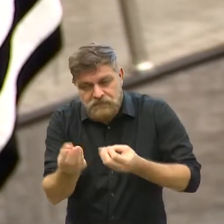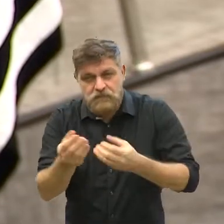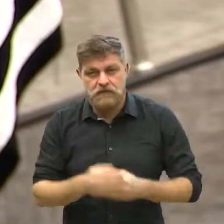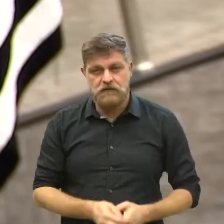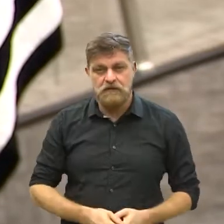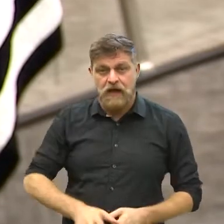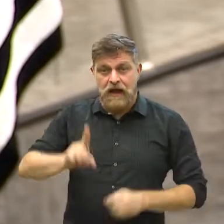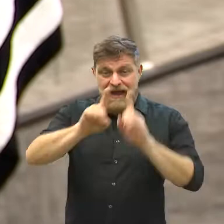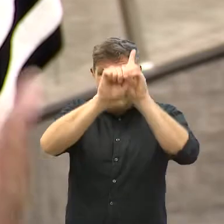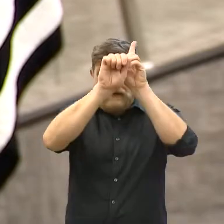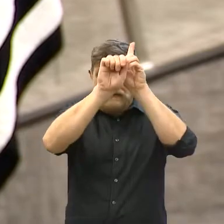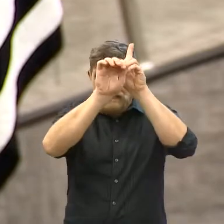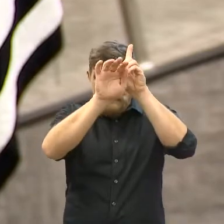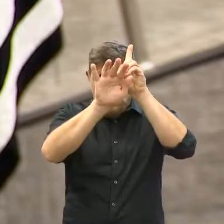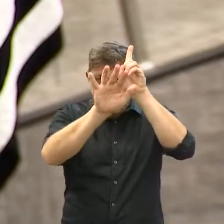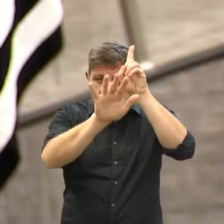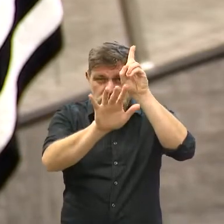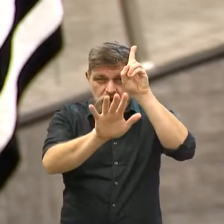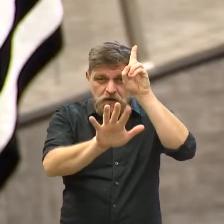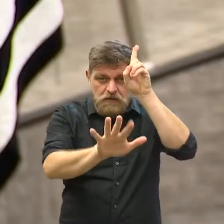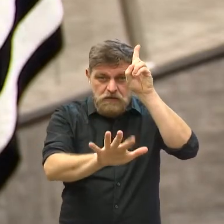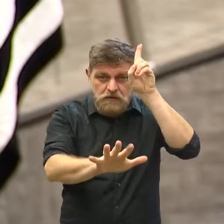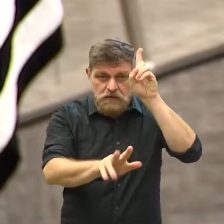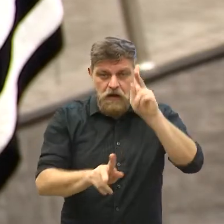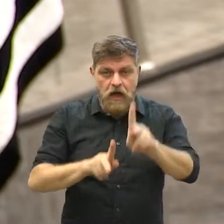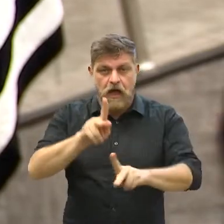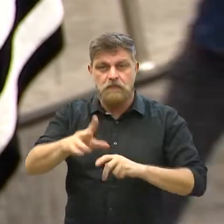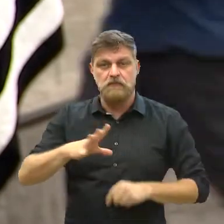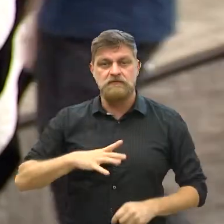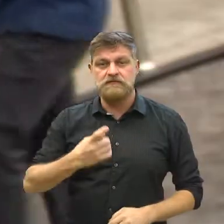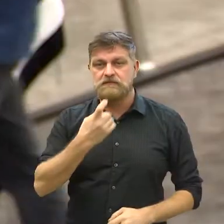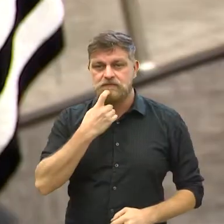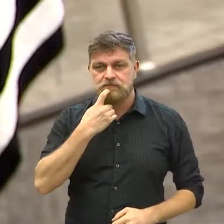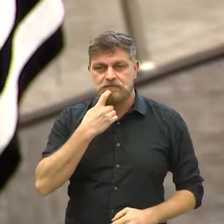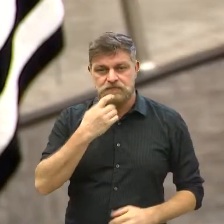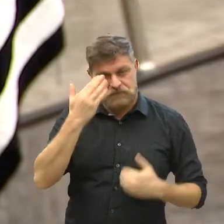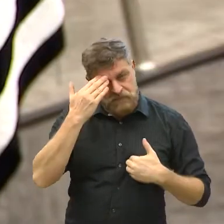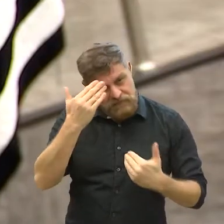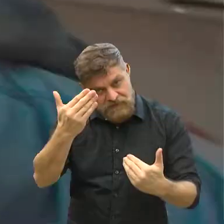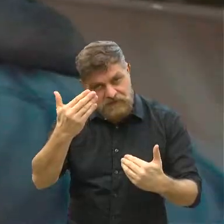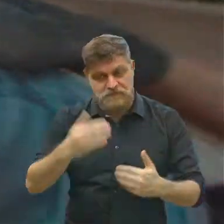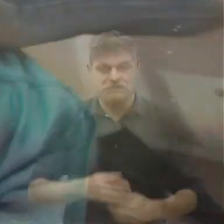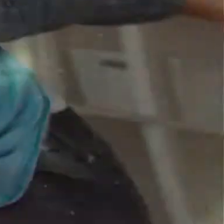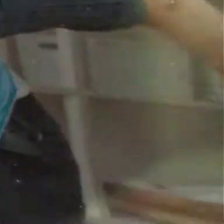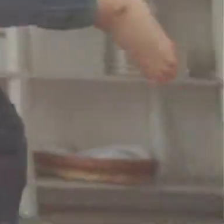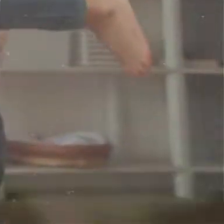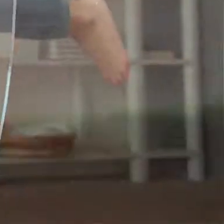Que Deus abençoe a todos nós e toda a nossa população campineira. Muito obrigado.